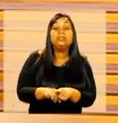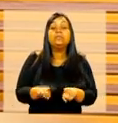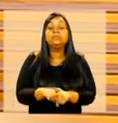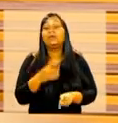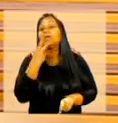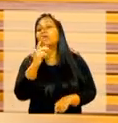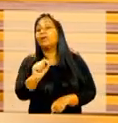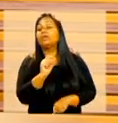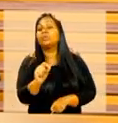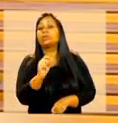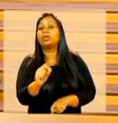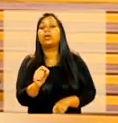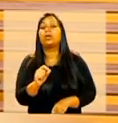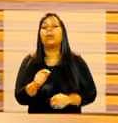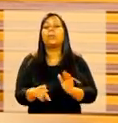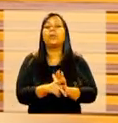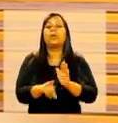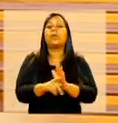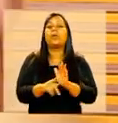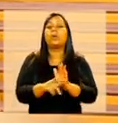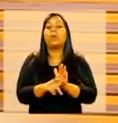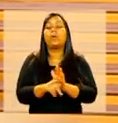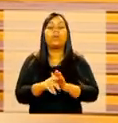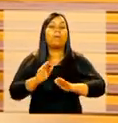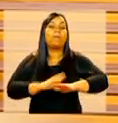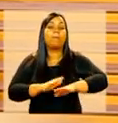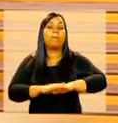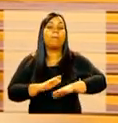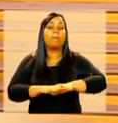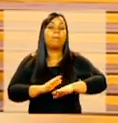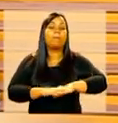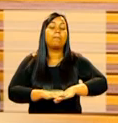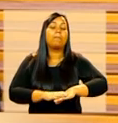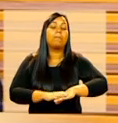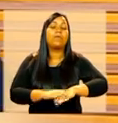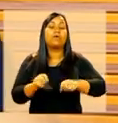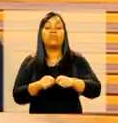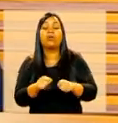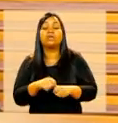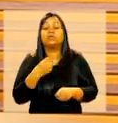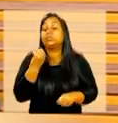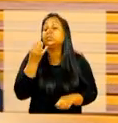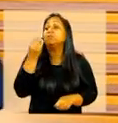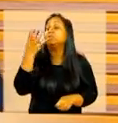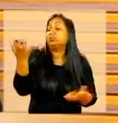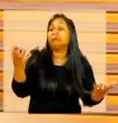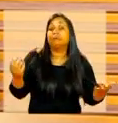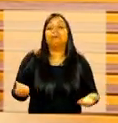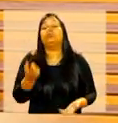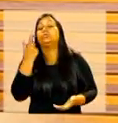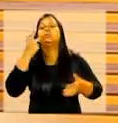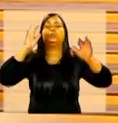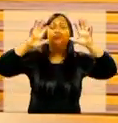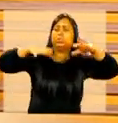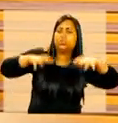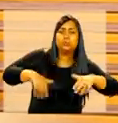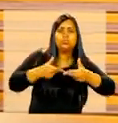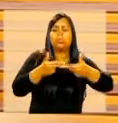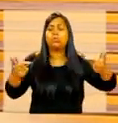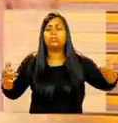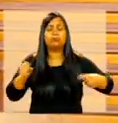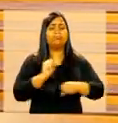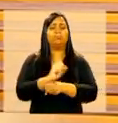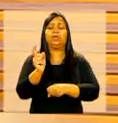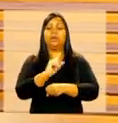falando na parte prática, e eu tô viajando, minha amiga, e aparece um perrengue, uma chuva, alguma coisa que eu não